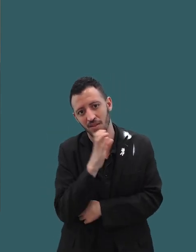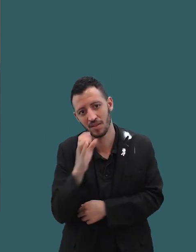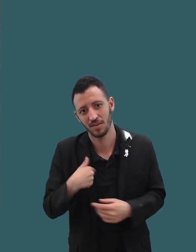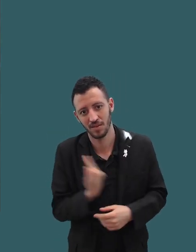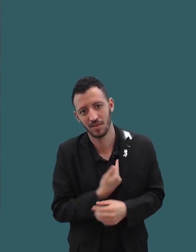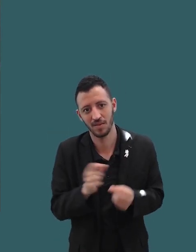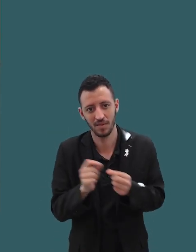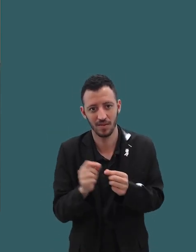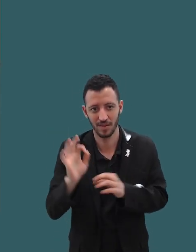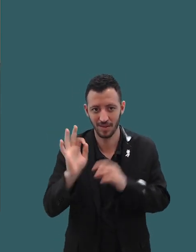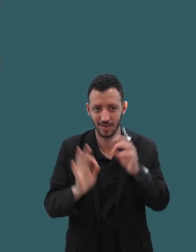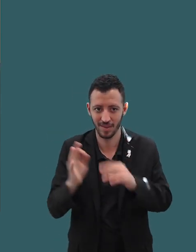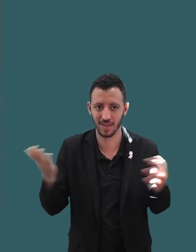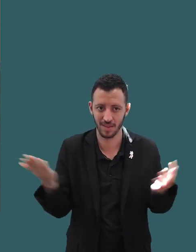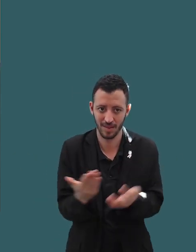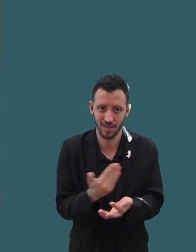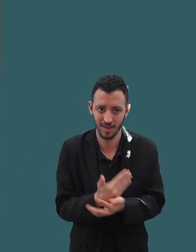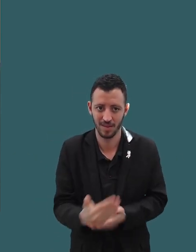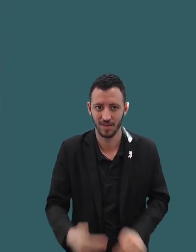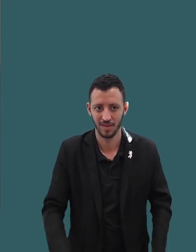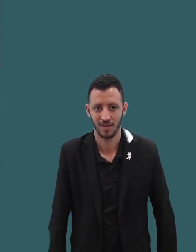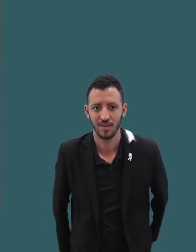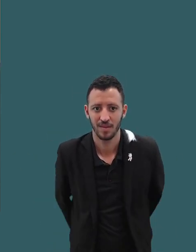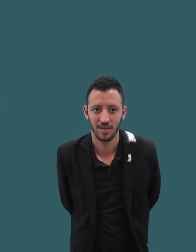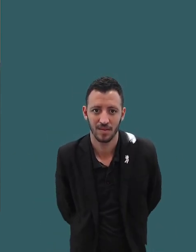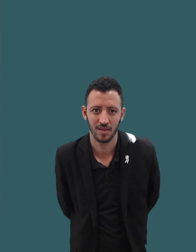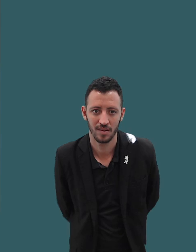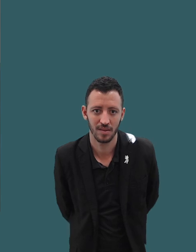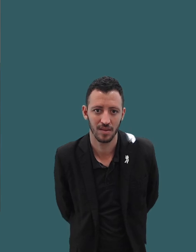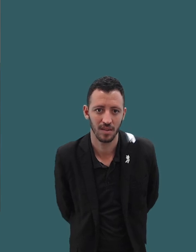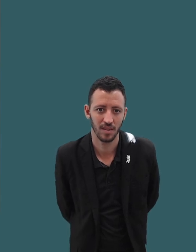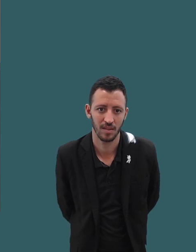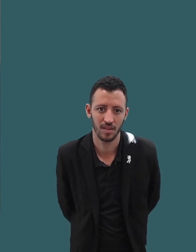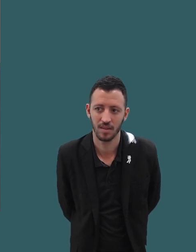Estou fazendo todos esses reparos agora, então, por favor.